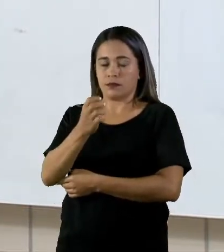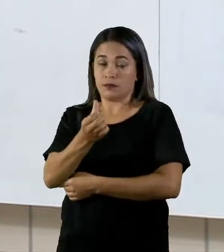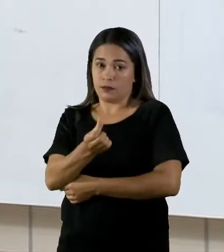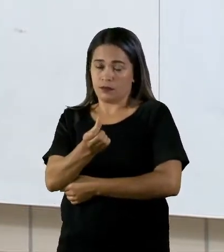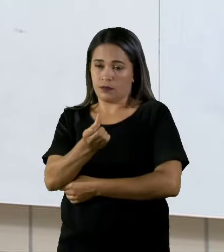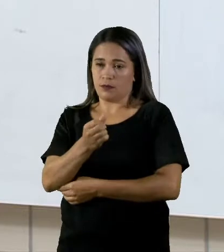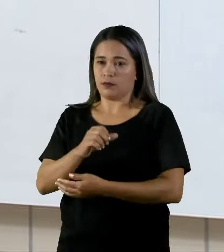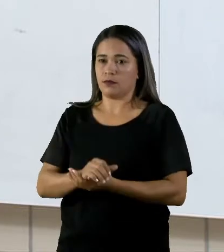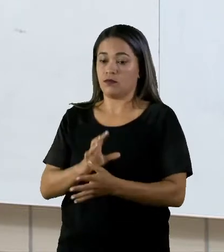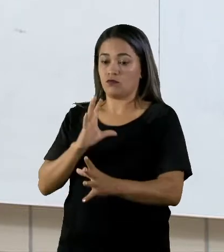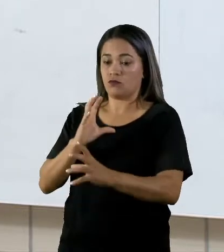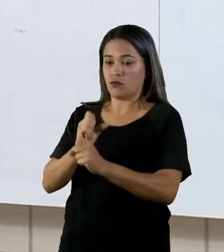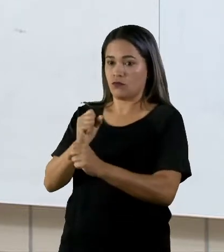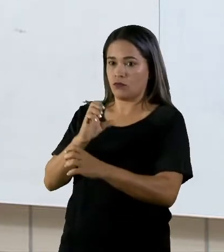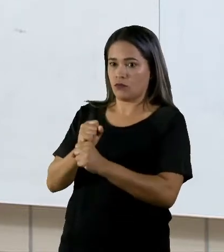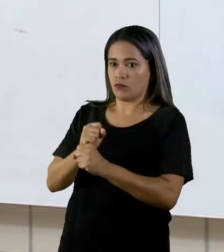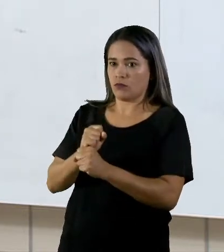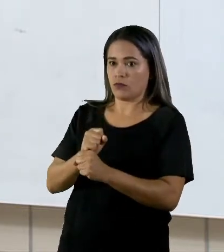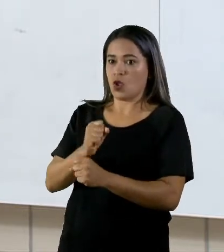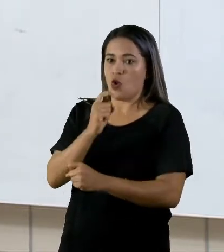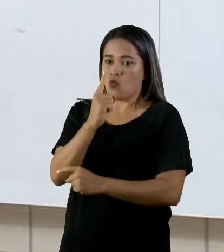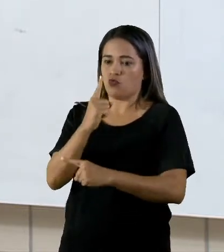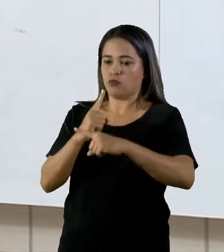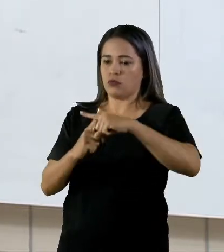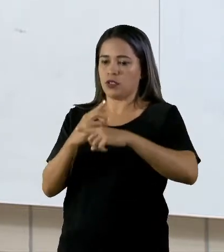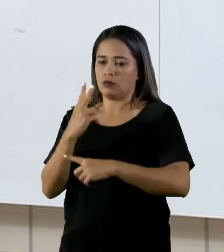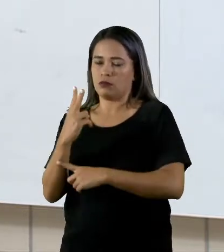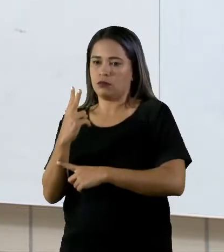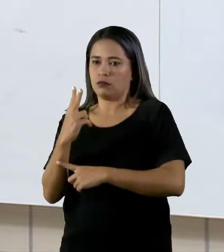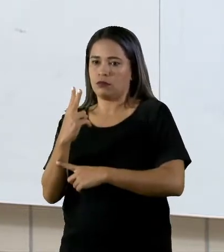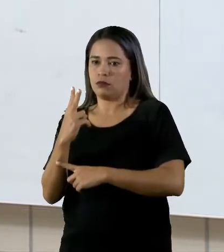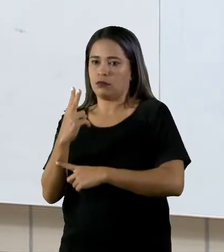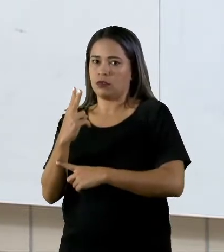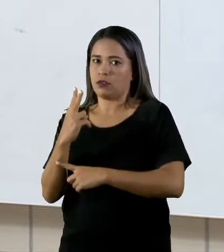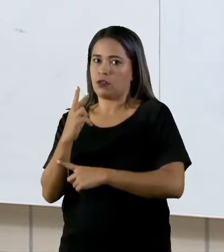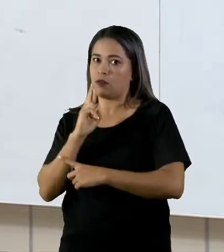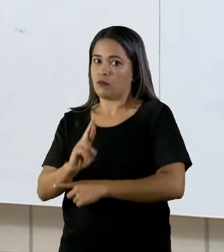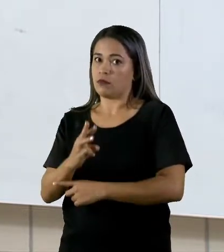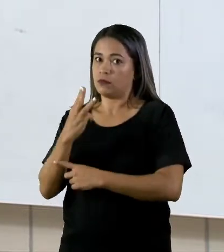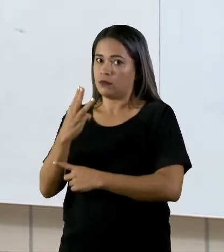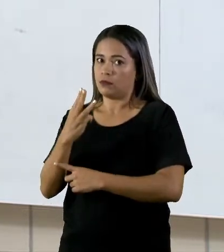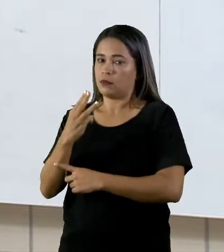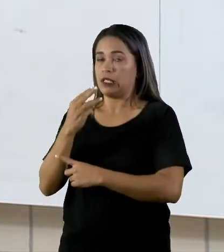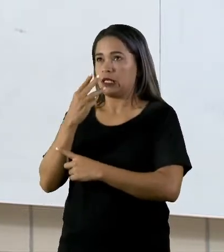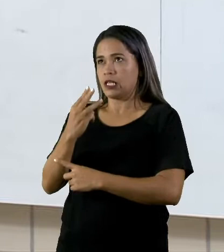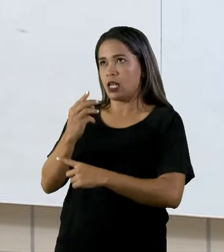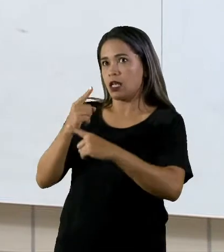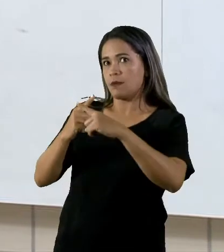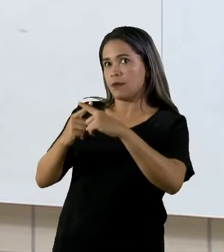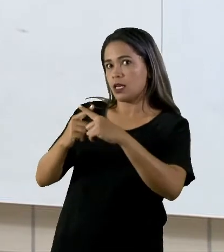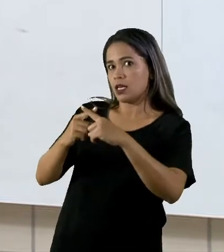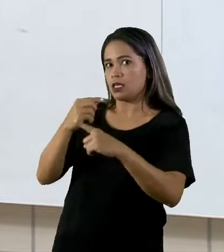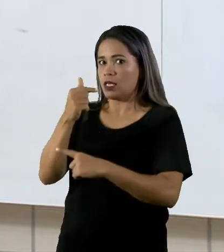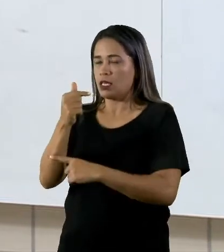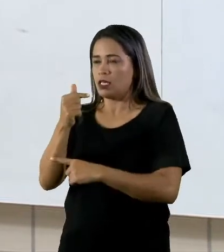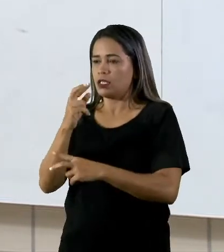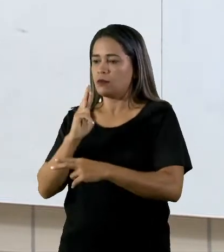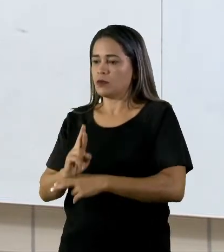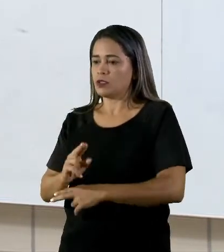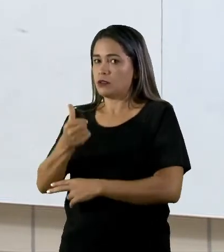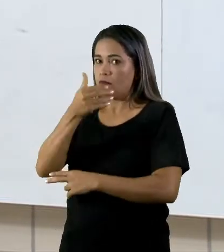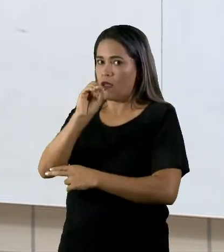12.756, eu vou somar, 1 mais 2, 3. 3 mais 7,